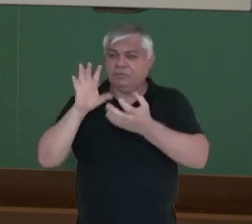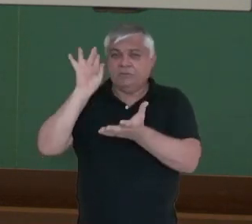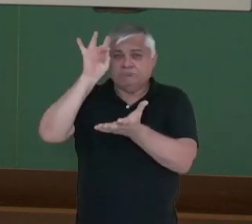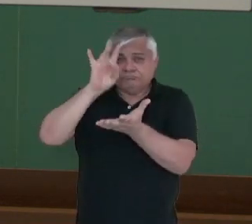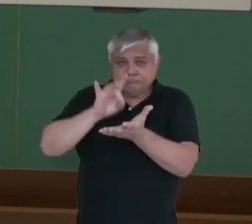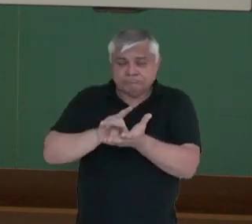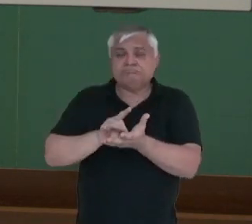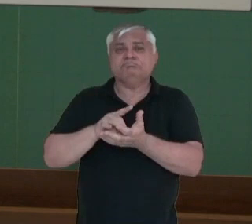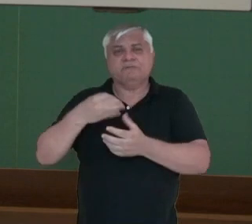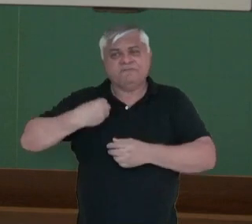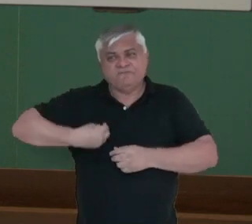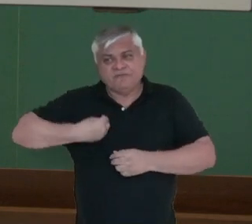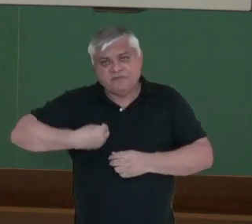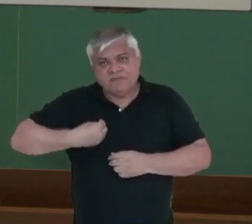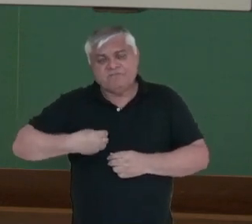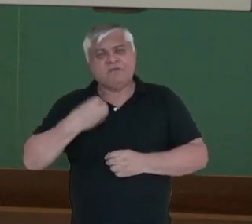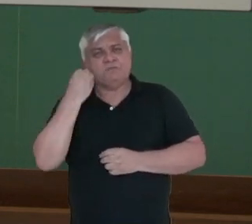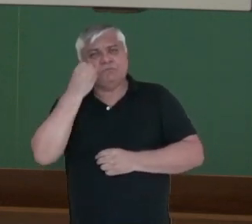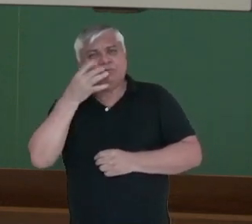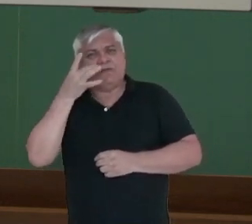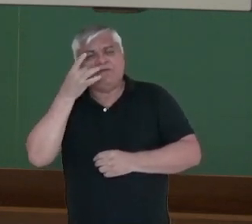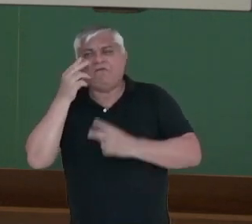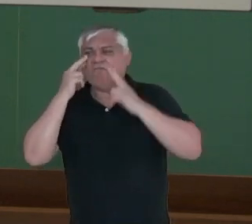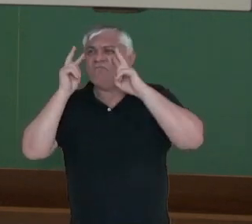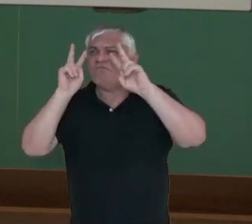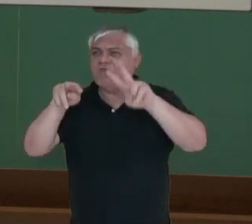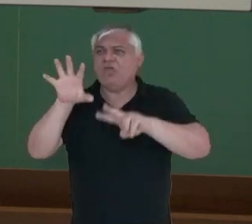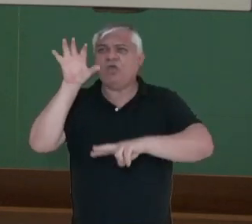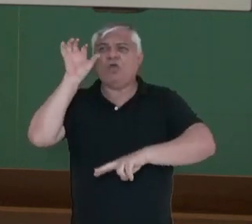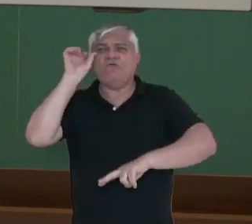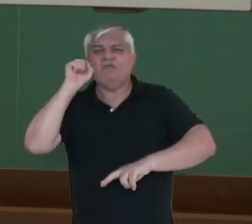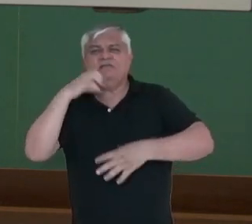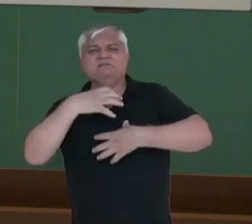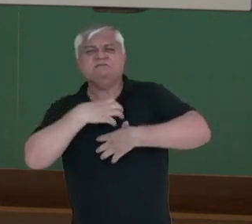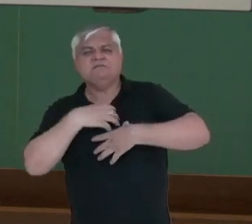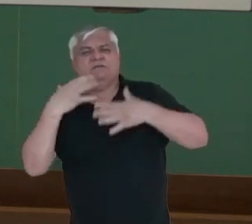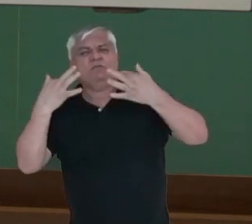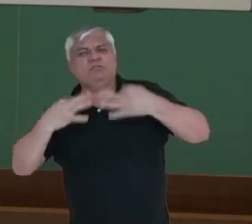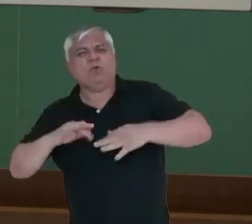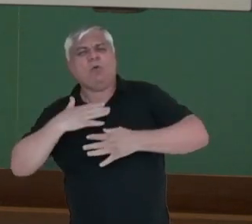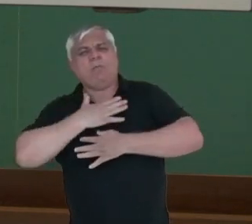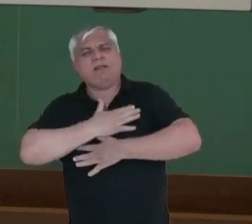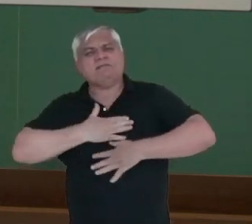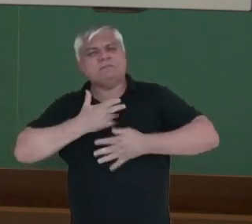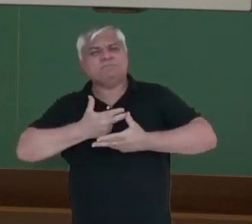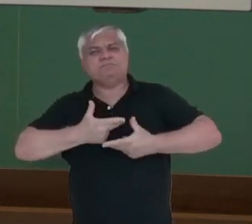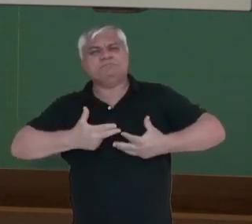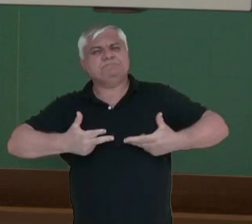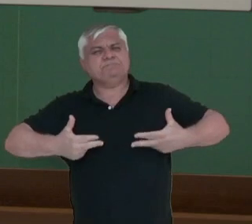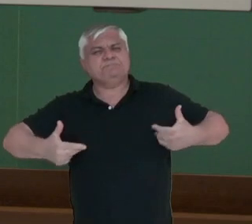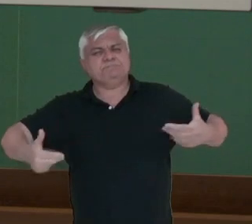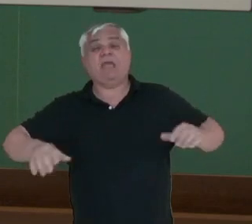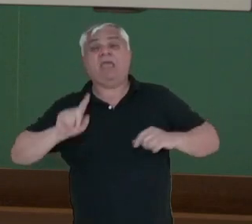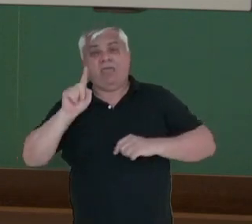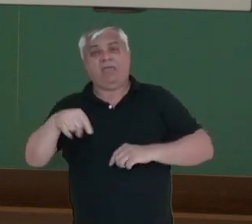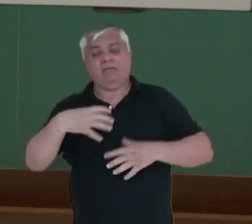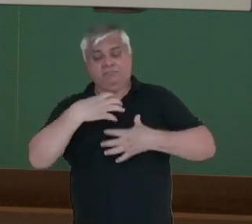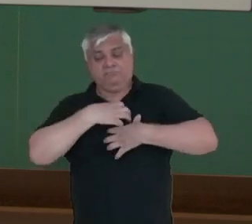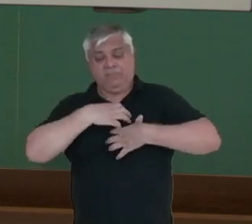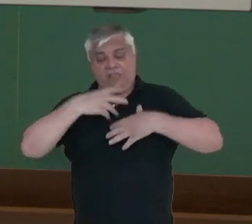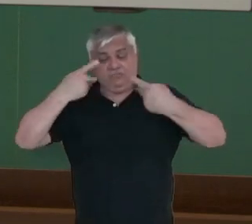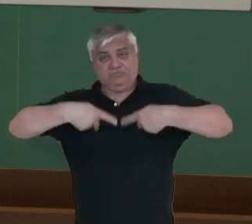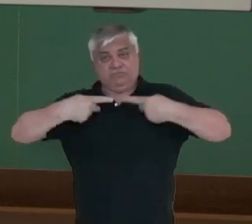mais vívidas, ouvir, ver, sentir, dor ou prazer, etc. Tá? Então, são as impressões que eu tenho